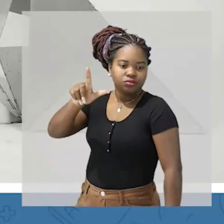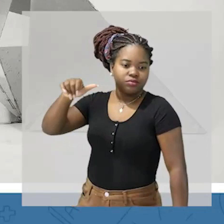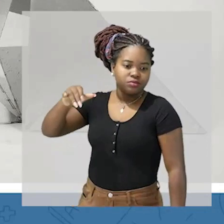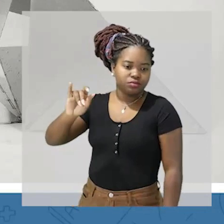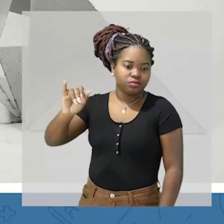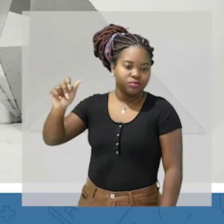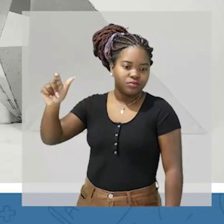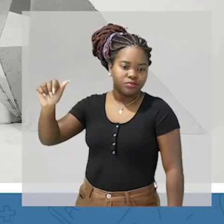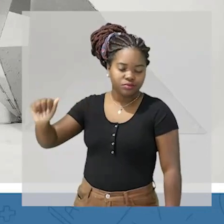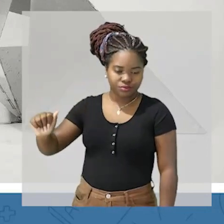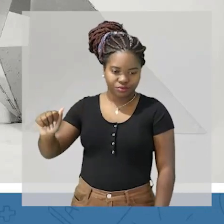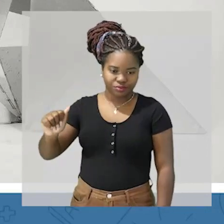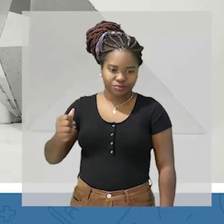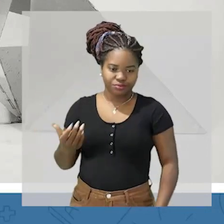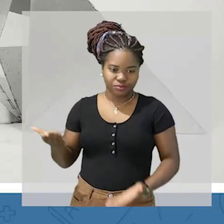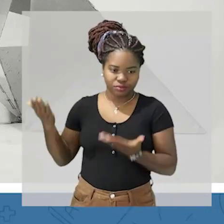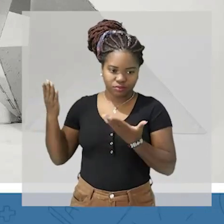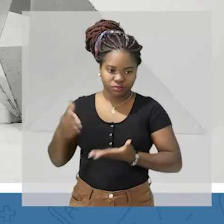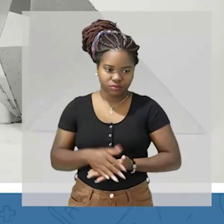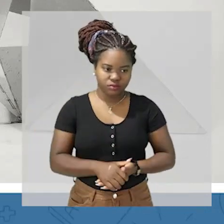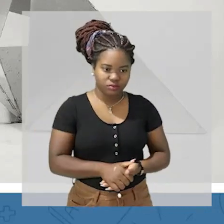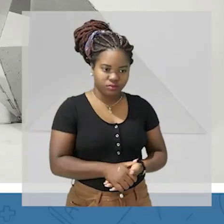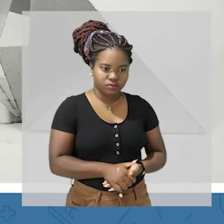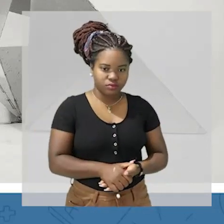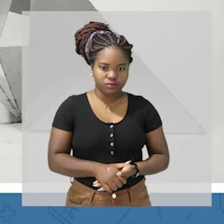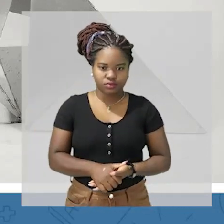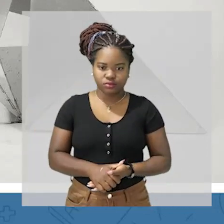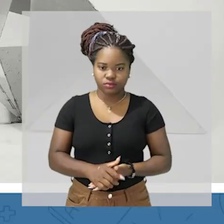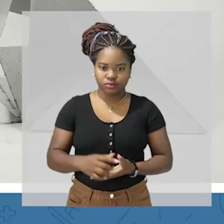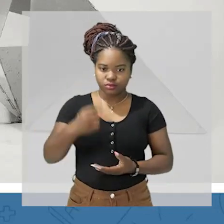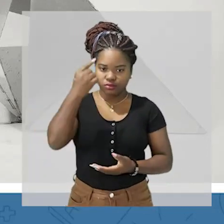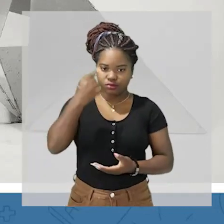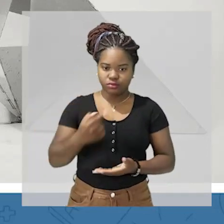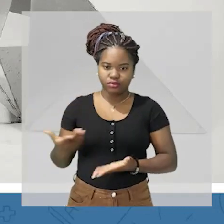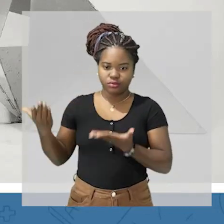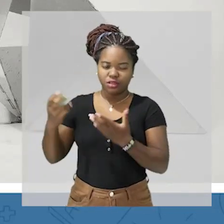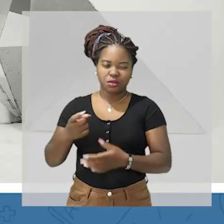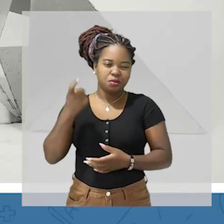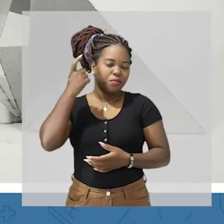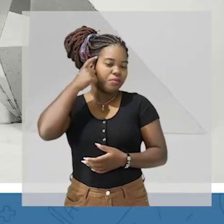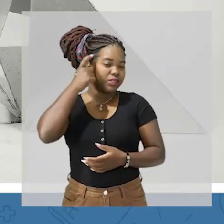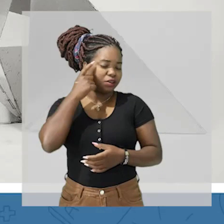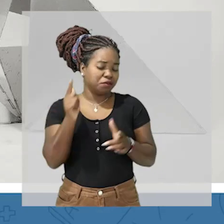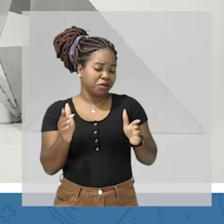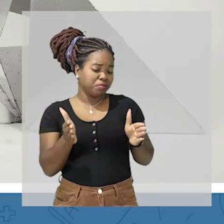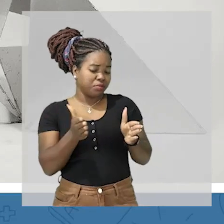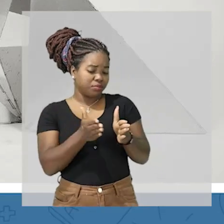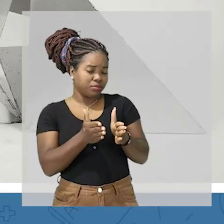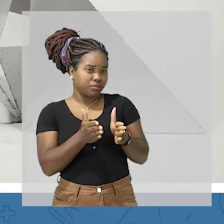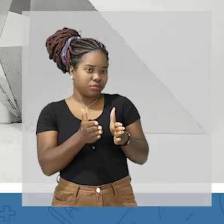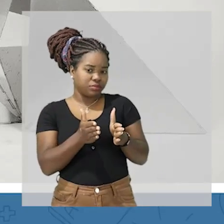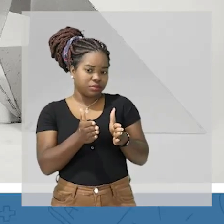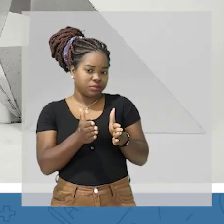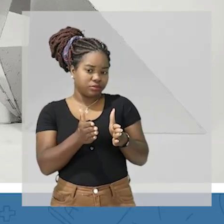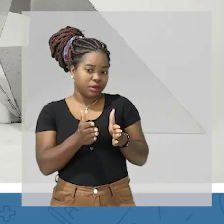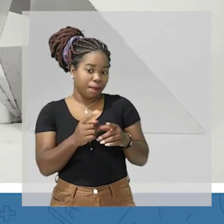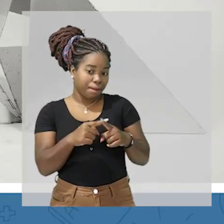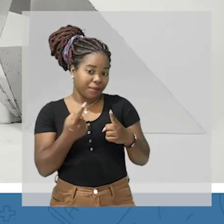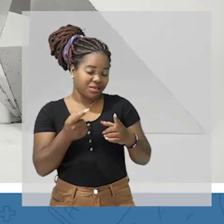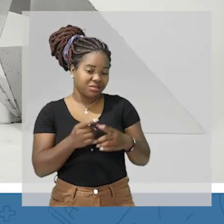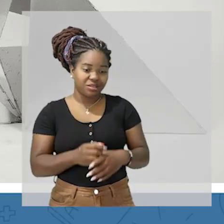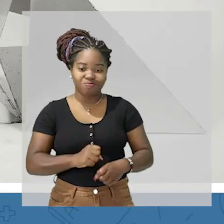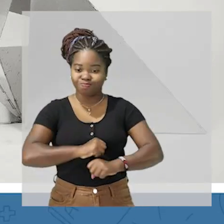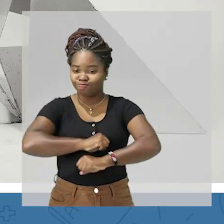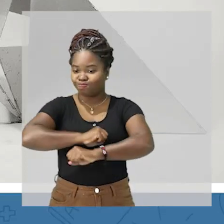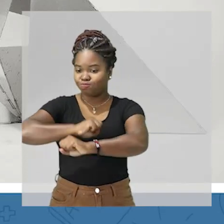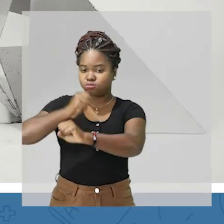da série Bichos, e é algo mais ou menos, eu achava que era pequenininho, vou ser bem sincero, é algo mais ou menos deste tamanho. É bem maior do que eu